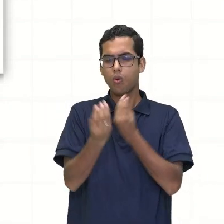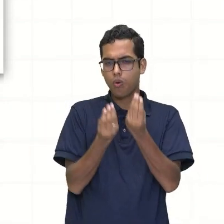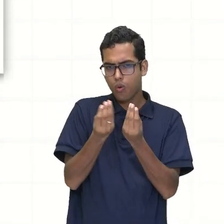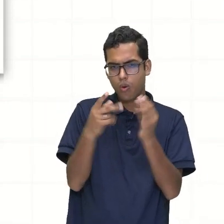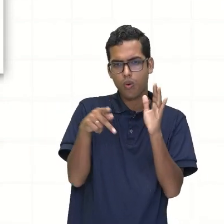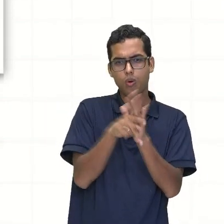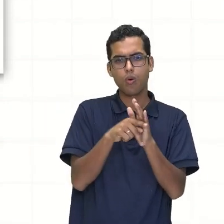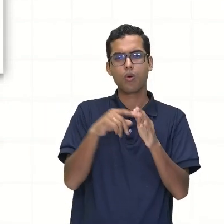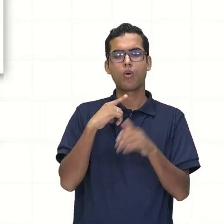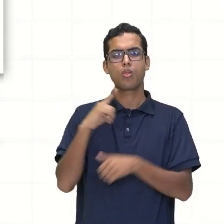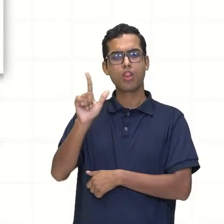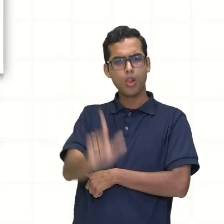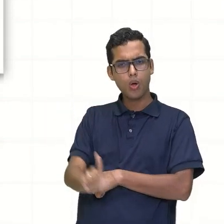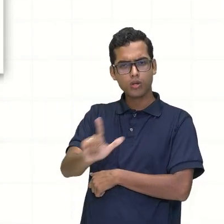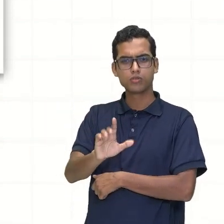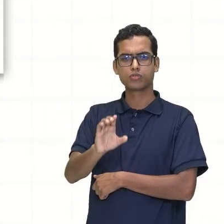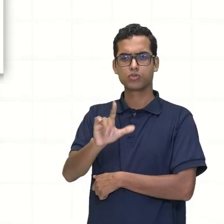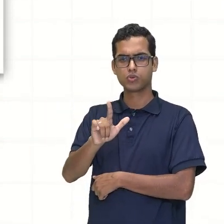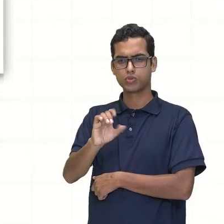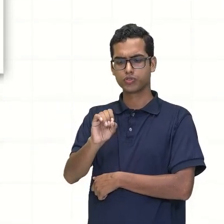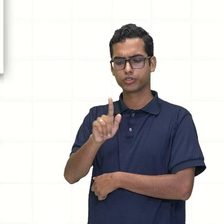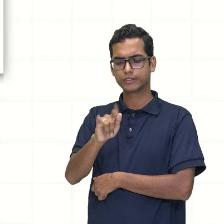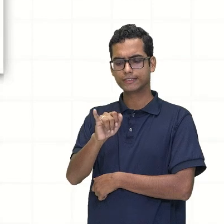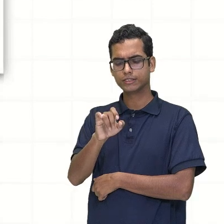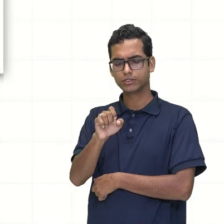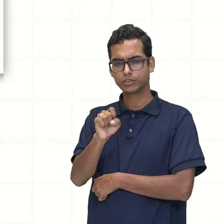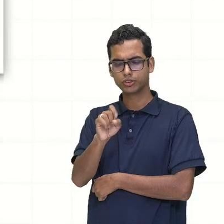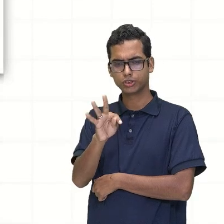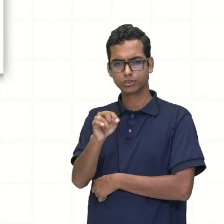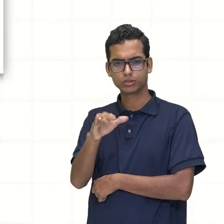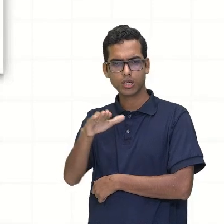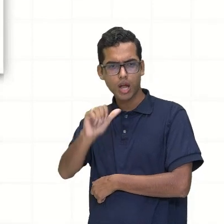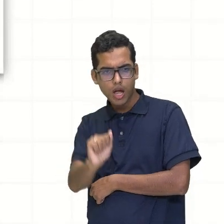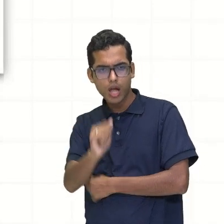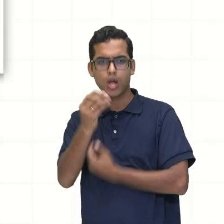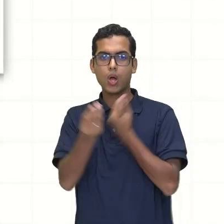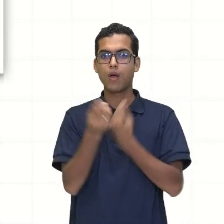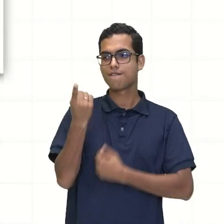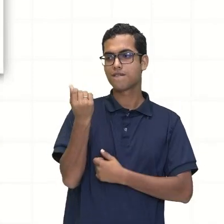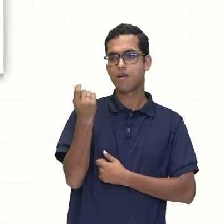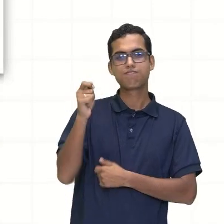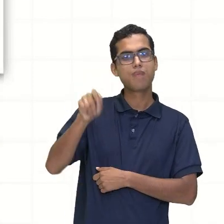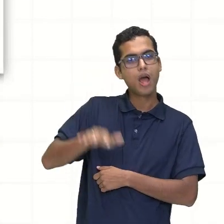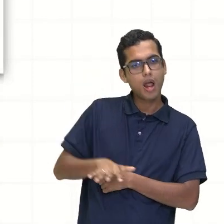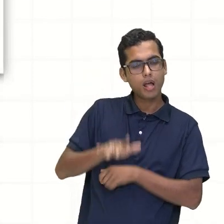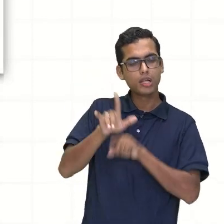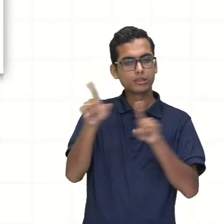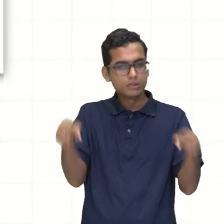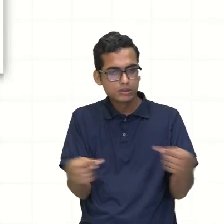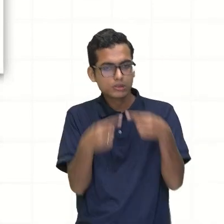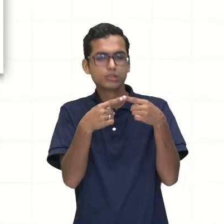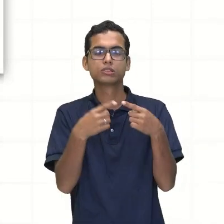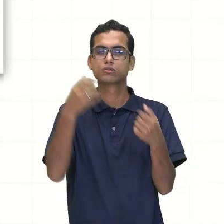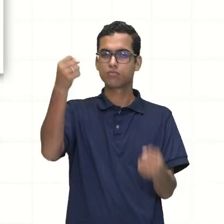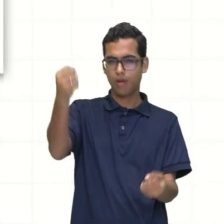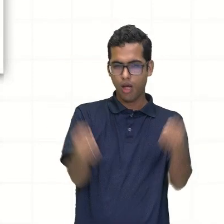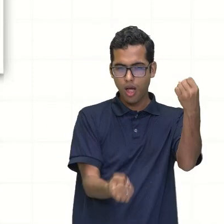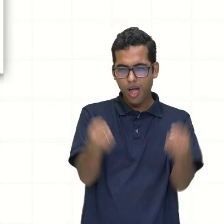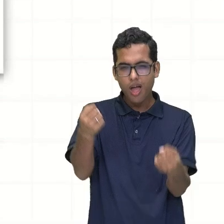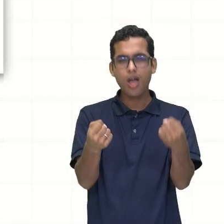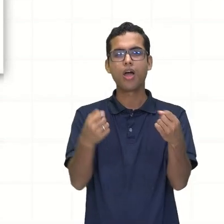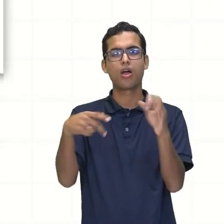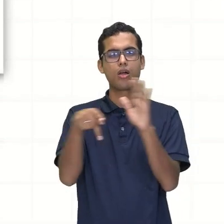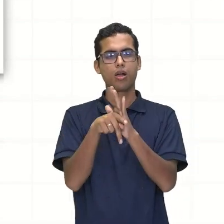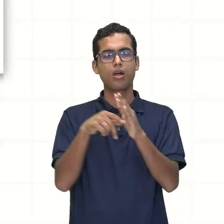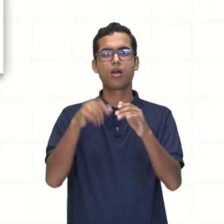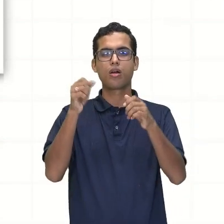valor, né? Está agregado a esse baixo custo. Então, isso vai facilitar o transporte, como nós podemos observar